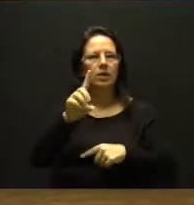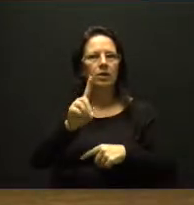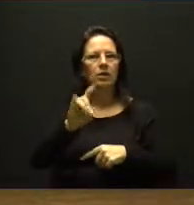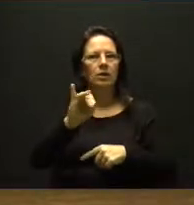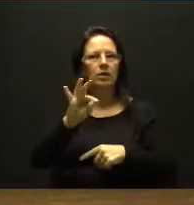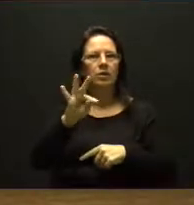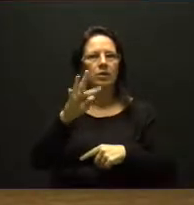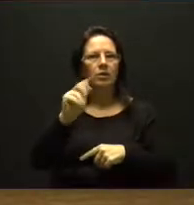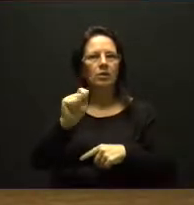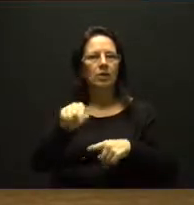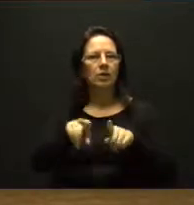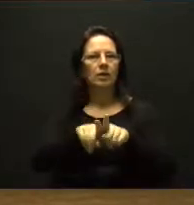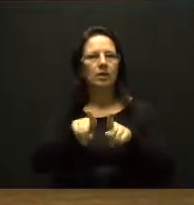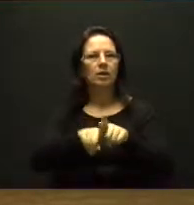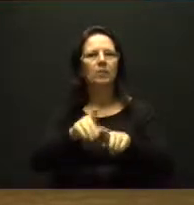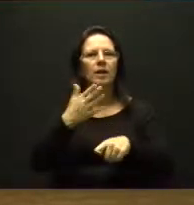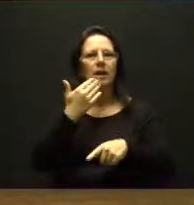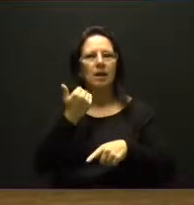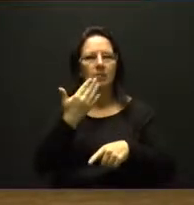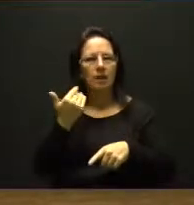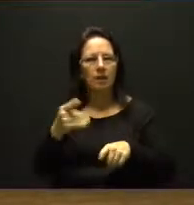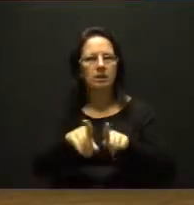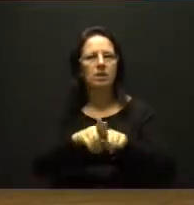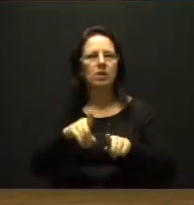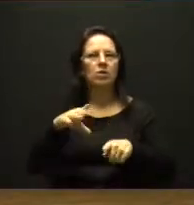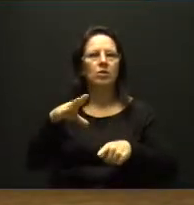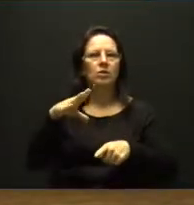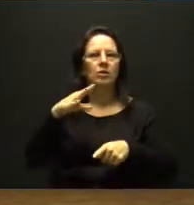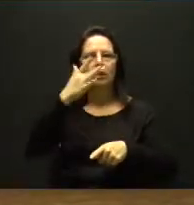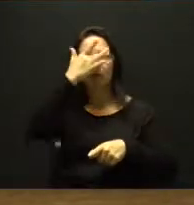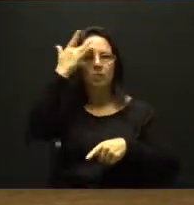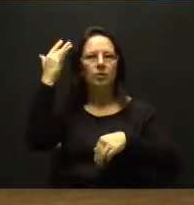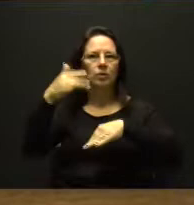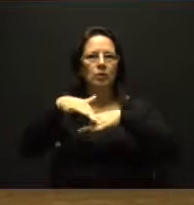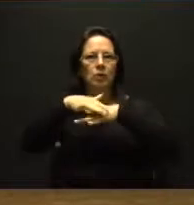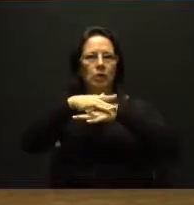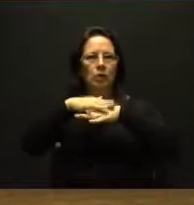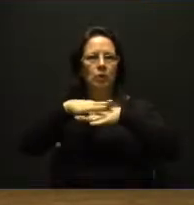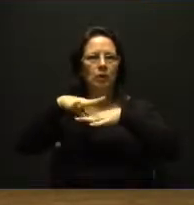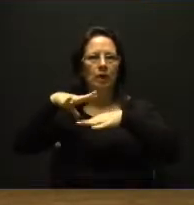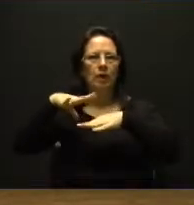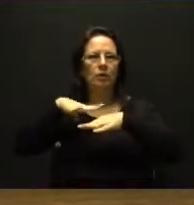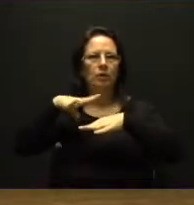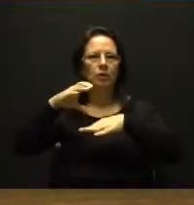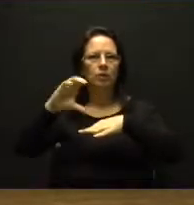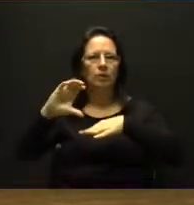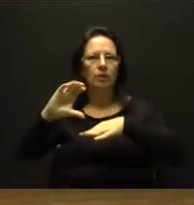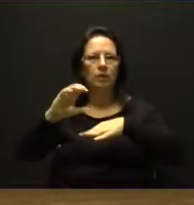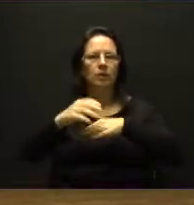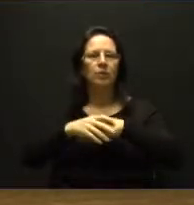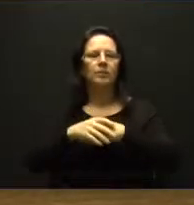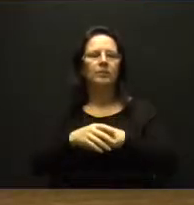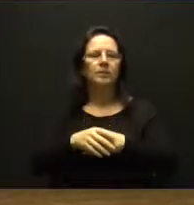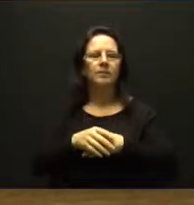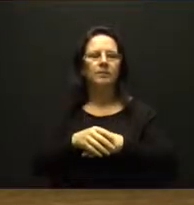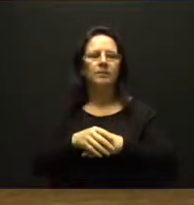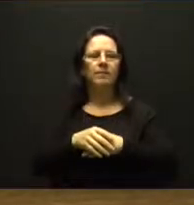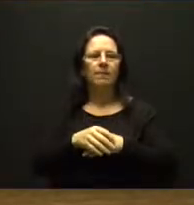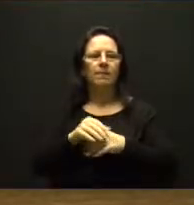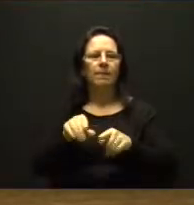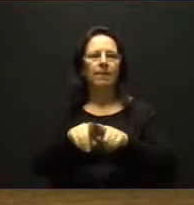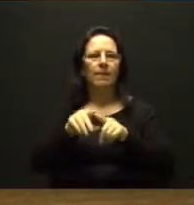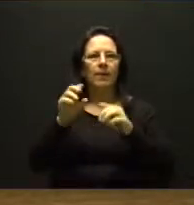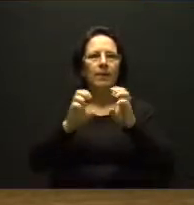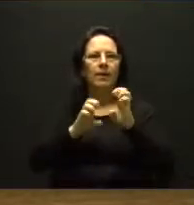e as alimentações dos nossos municípios que estão ambientados acometido de alguma alguma doença grave ou não e essa empresa